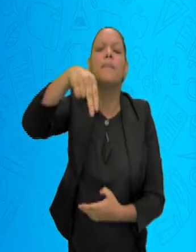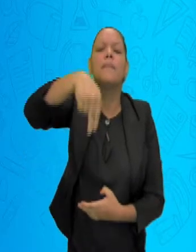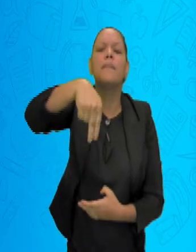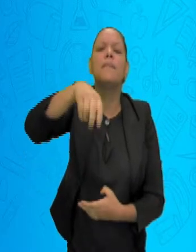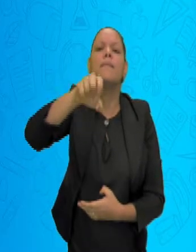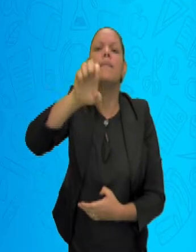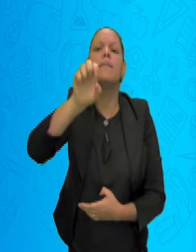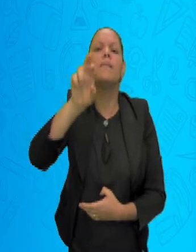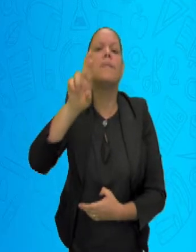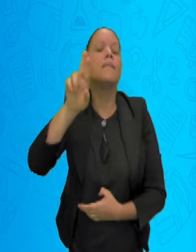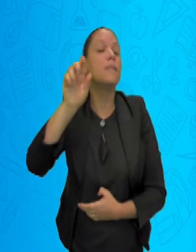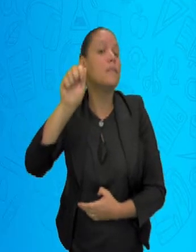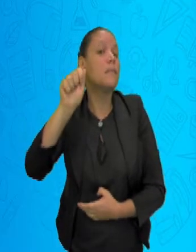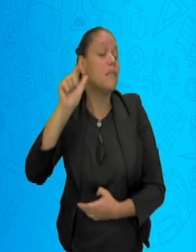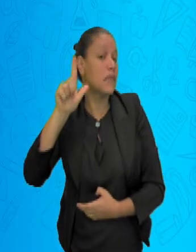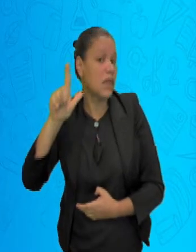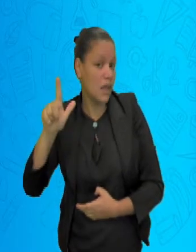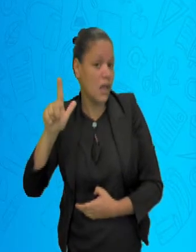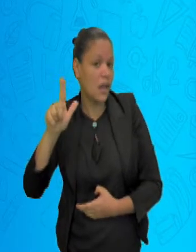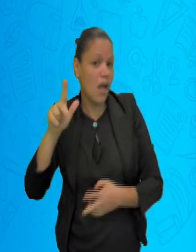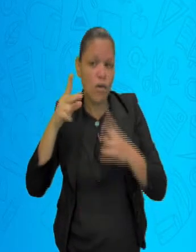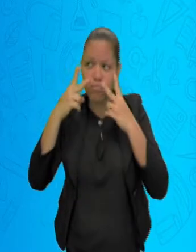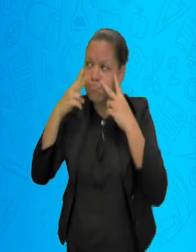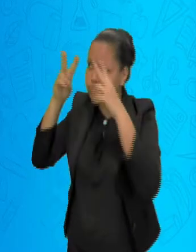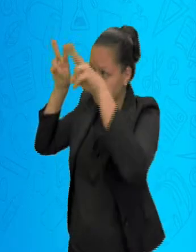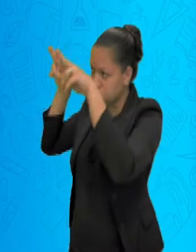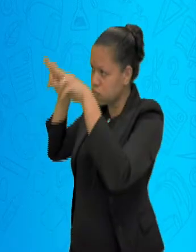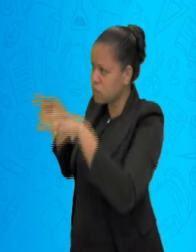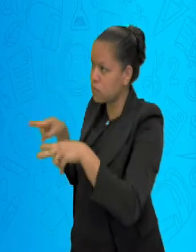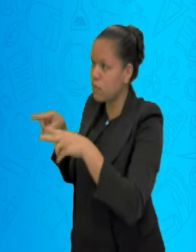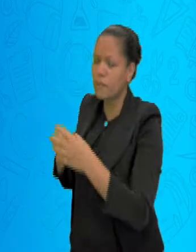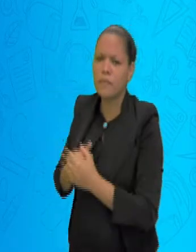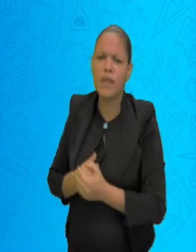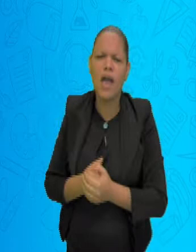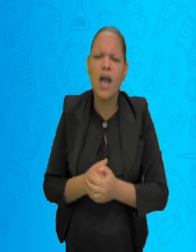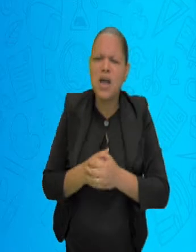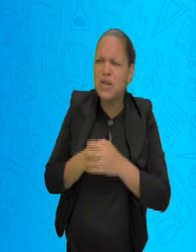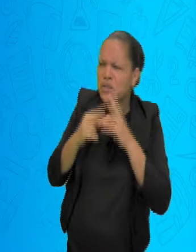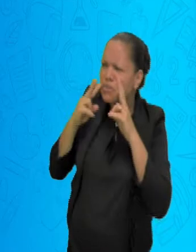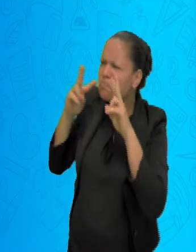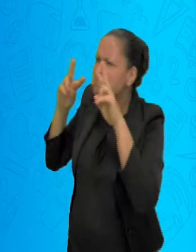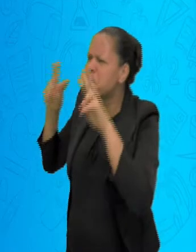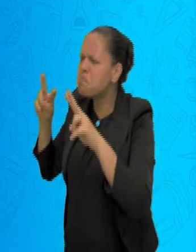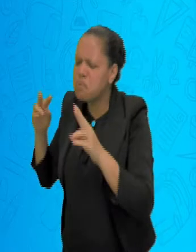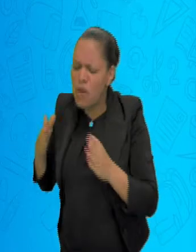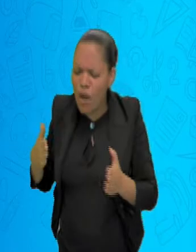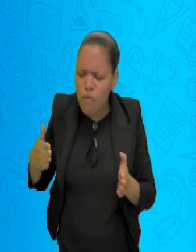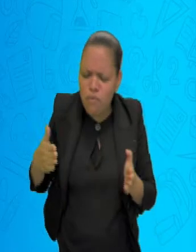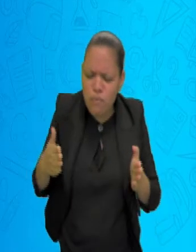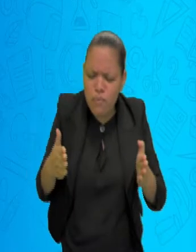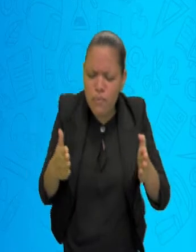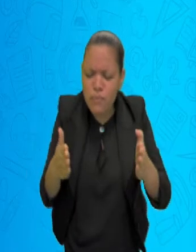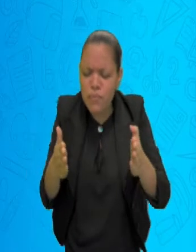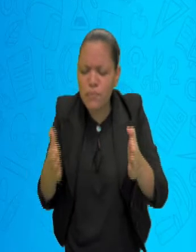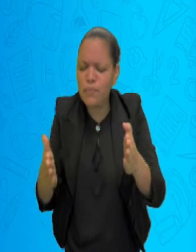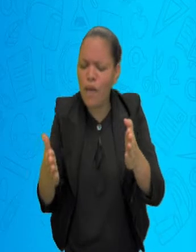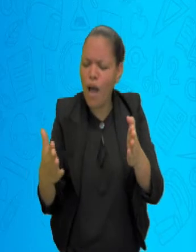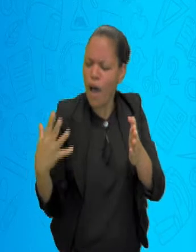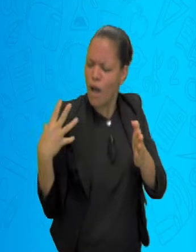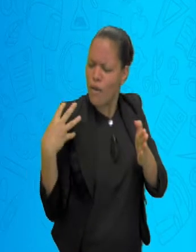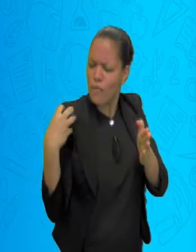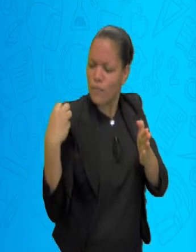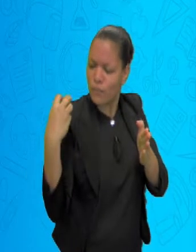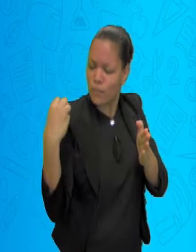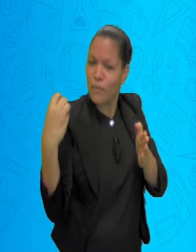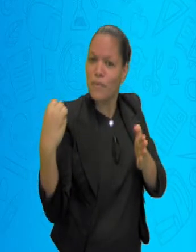Belo Horizonte até Vitória. Então, quem teve a oportunidade de viajar de trem, no trem que é para